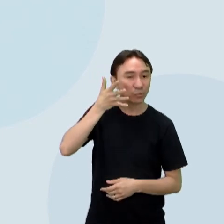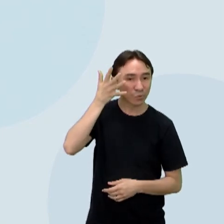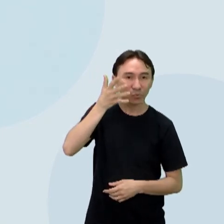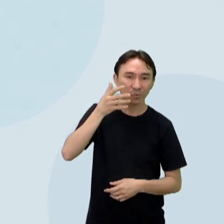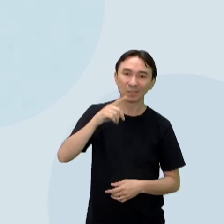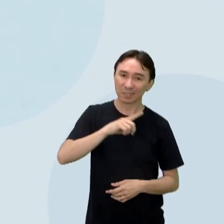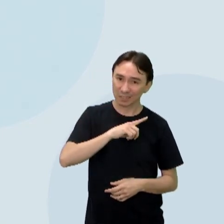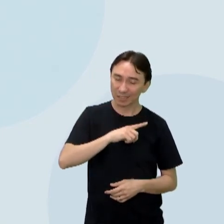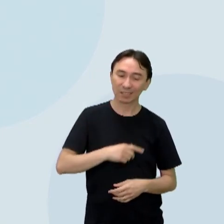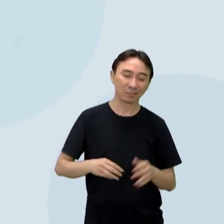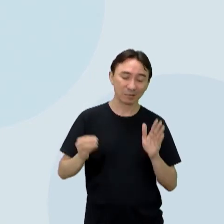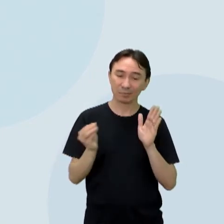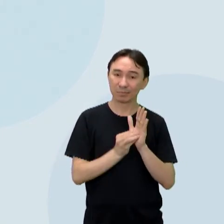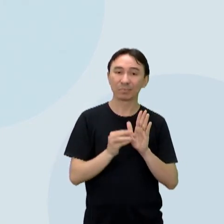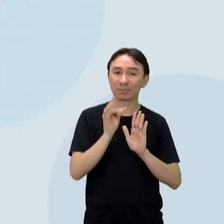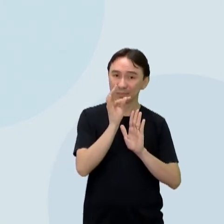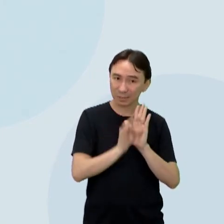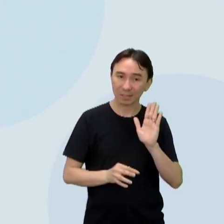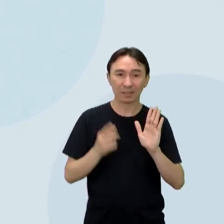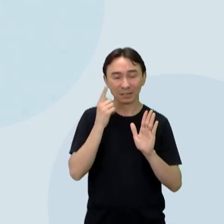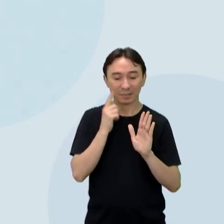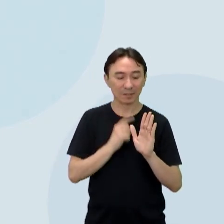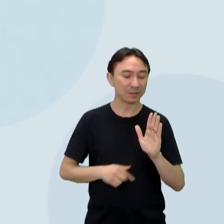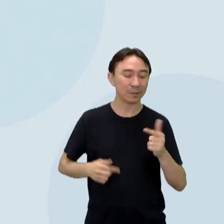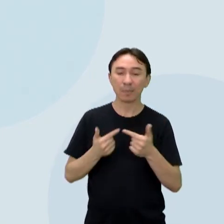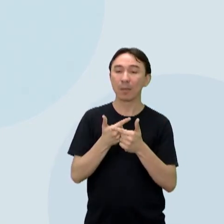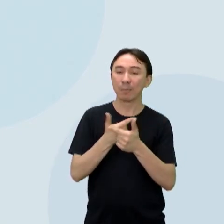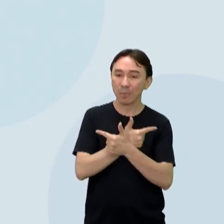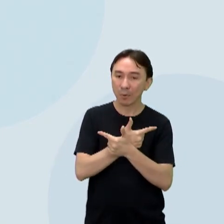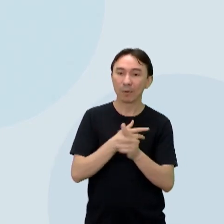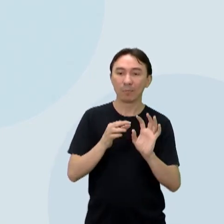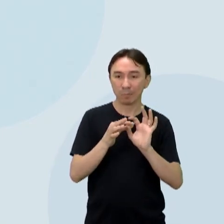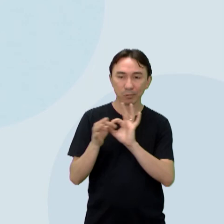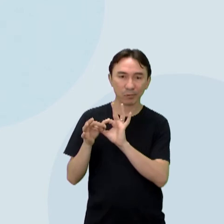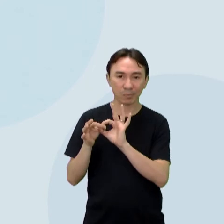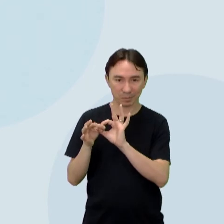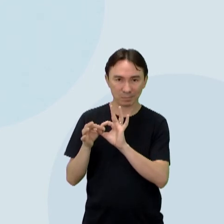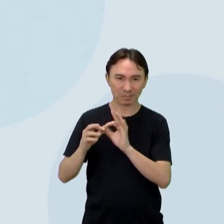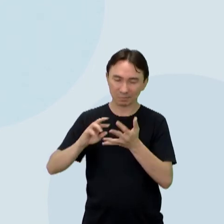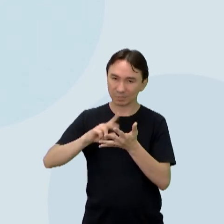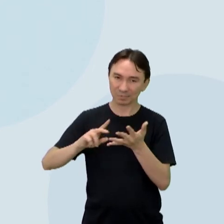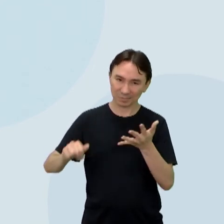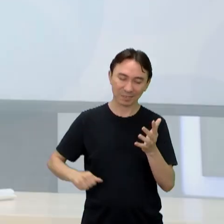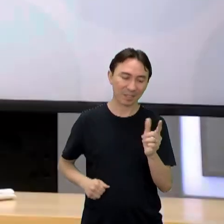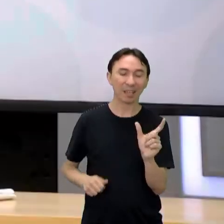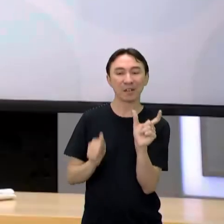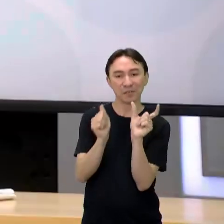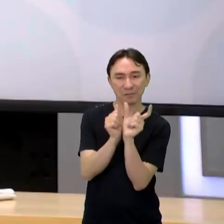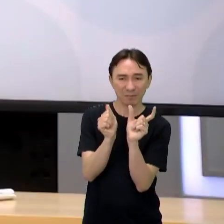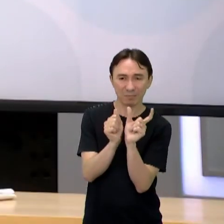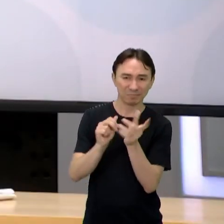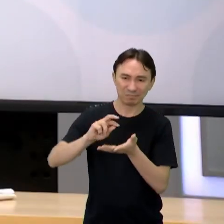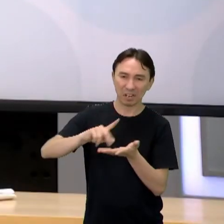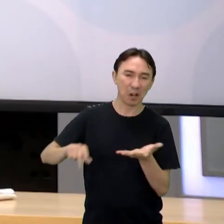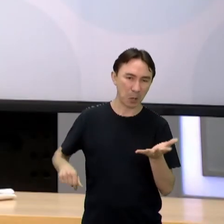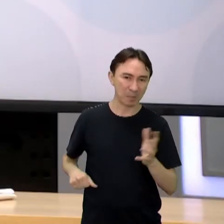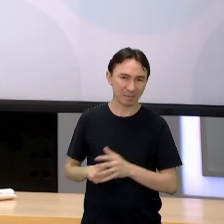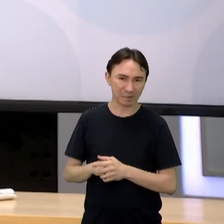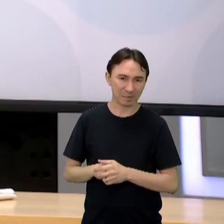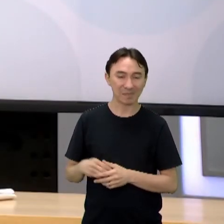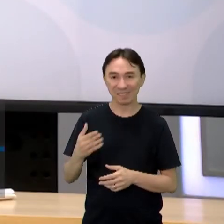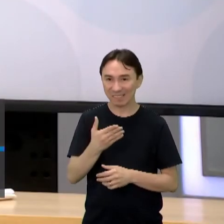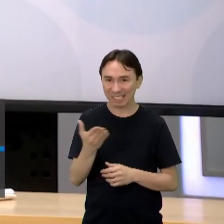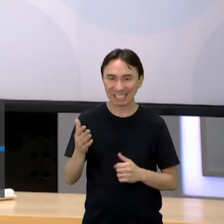por conjunções, advérbios, etc. Aqui o que eu sempre comento para os alunos, por mais que você não saiba